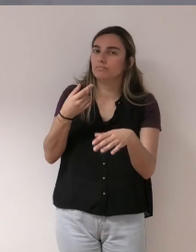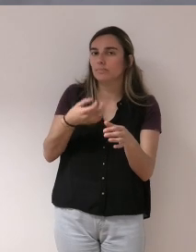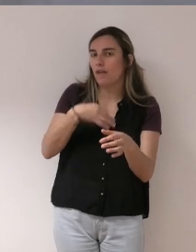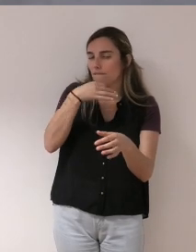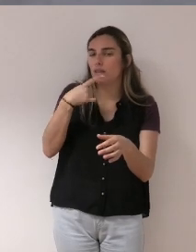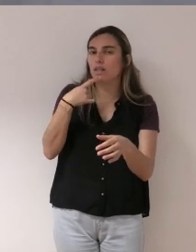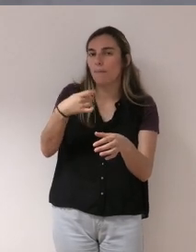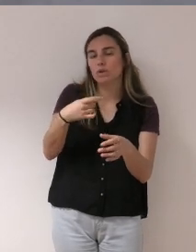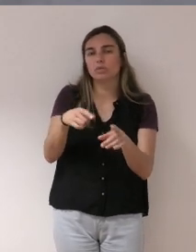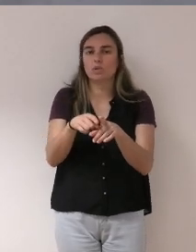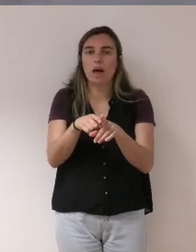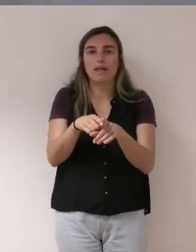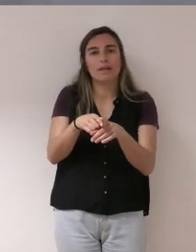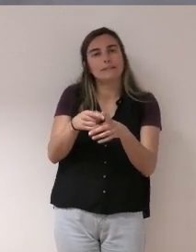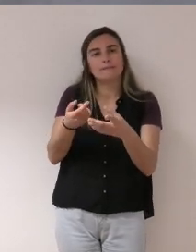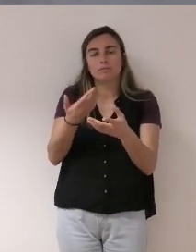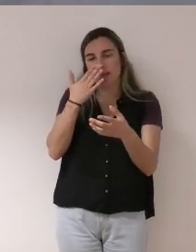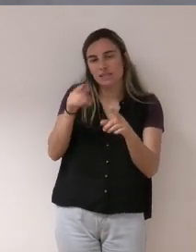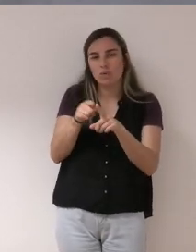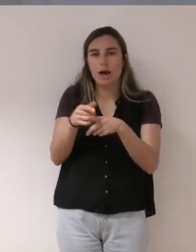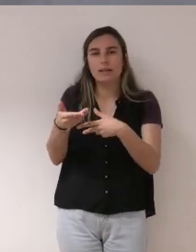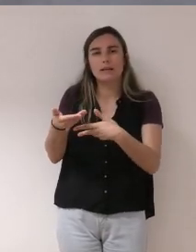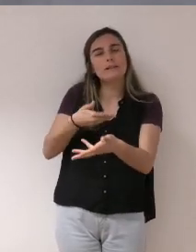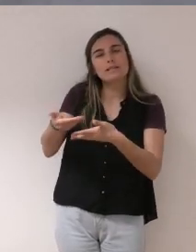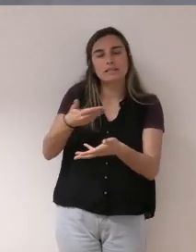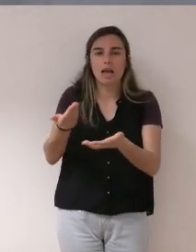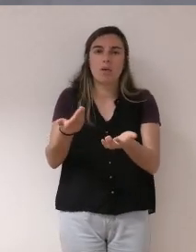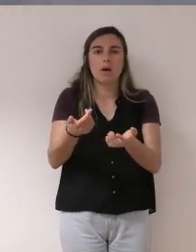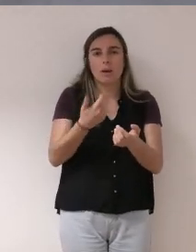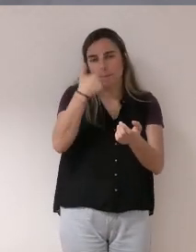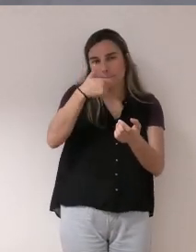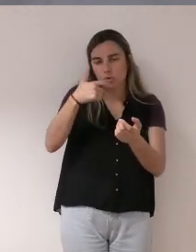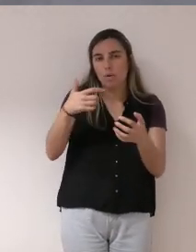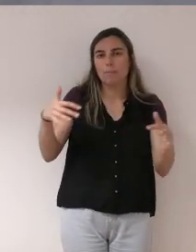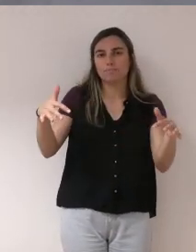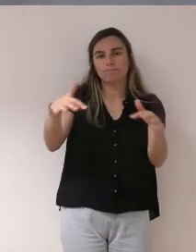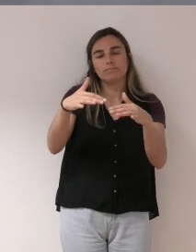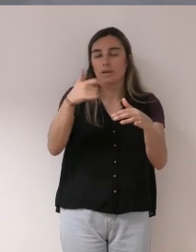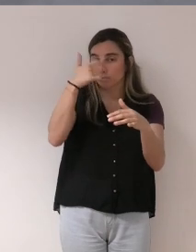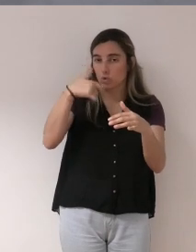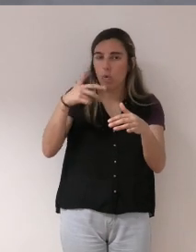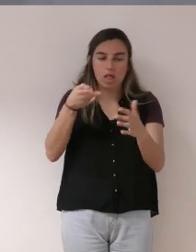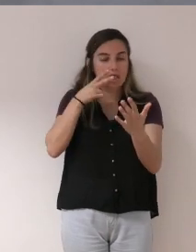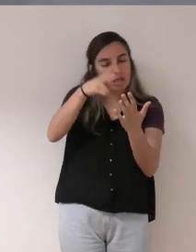esta relação entre os destinatários do público, cada um dos seus livros, e o próprio Heller,